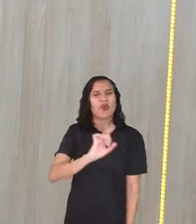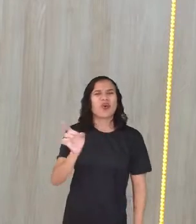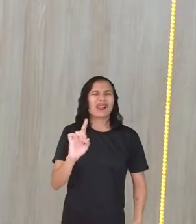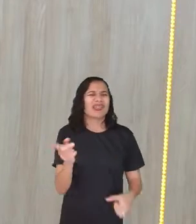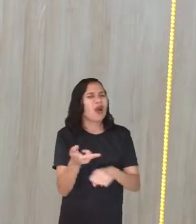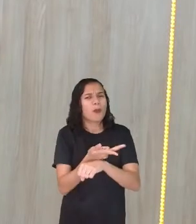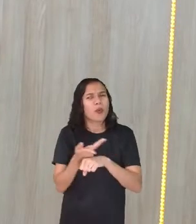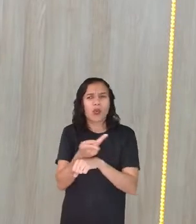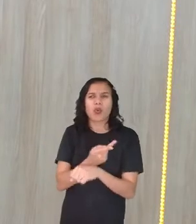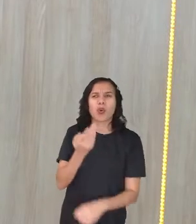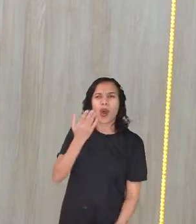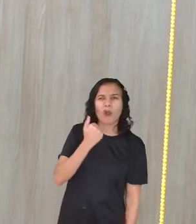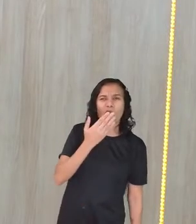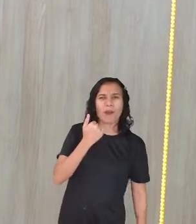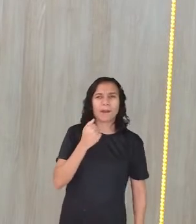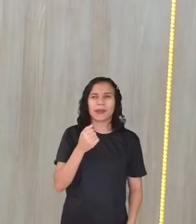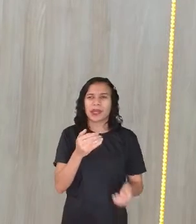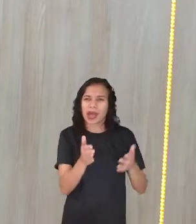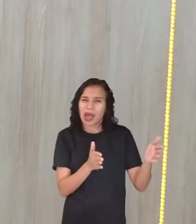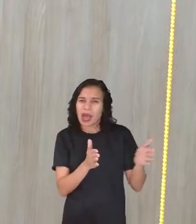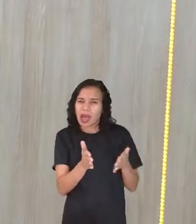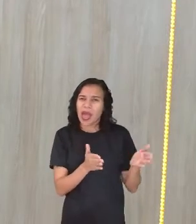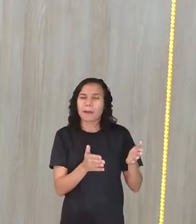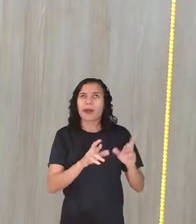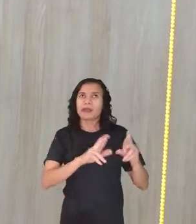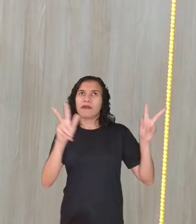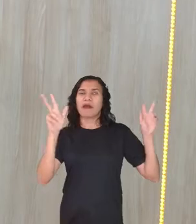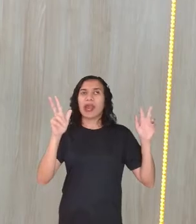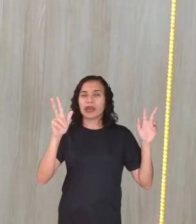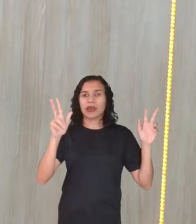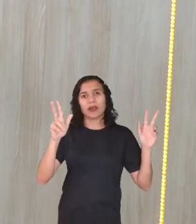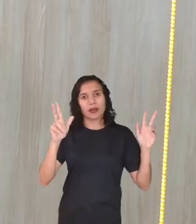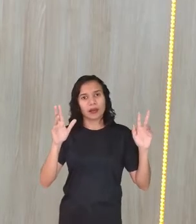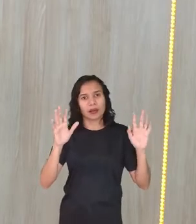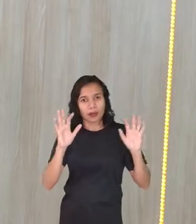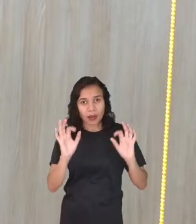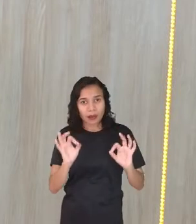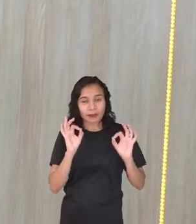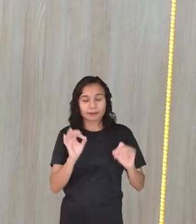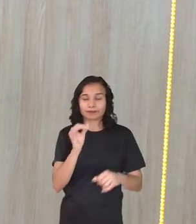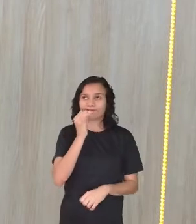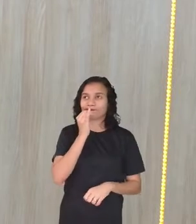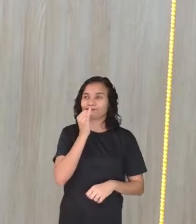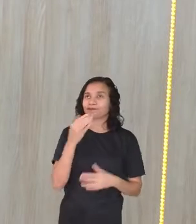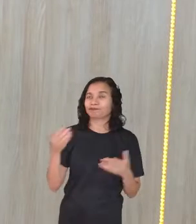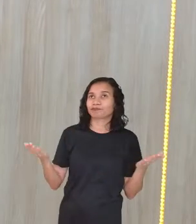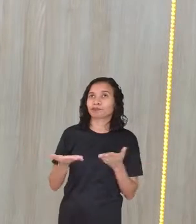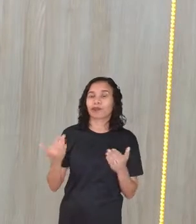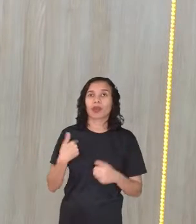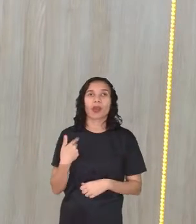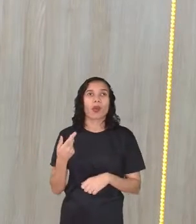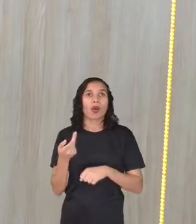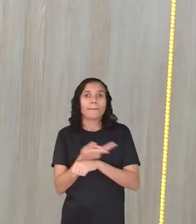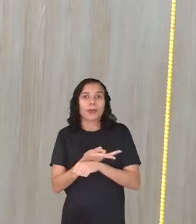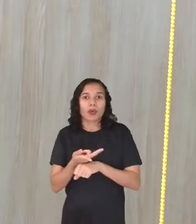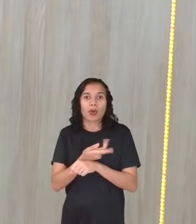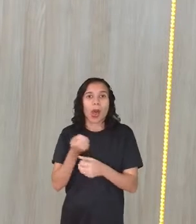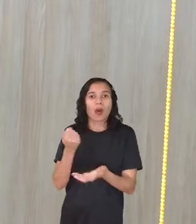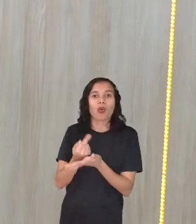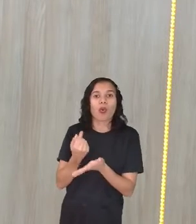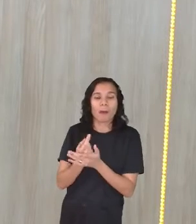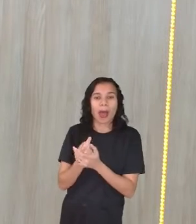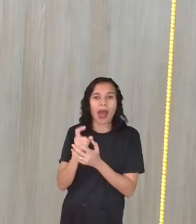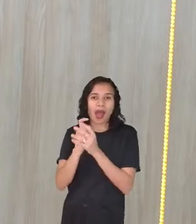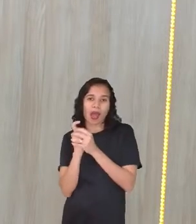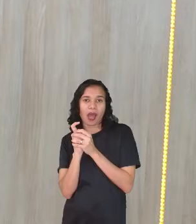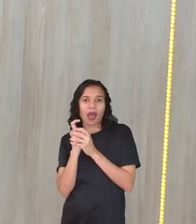procurar alimentos que são de épocas, né, vamos dizer, de outra safra. Então, agora, vamos dizer, eu não vou procurar adquirir o caju, porque eu